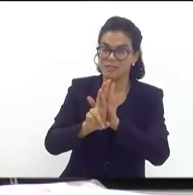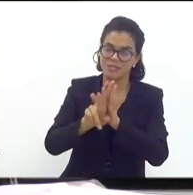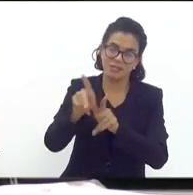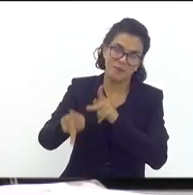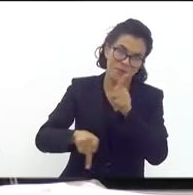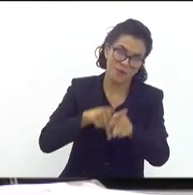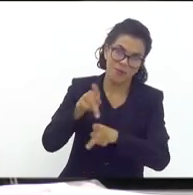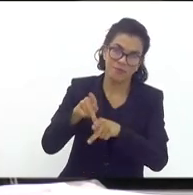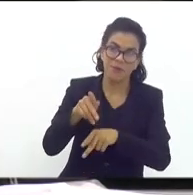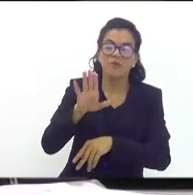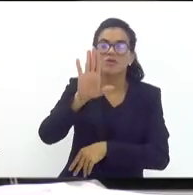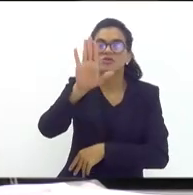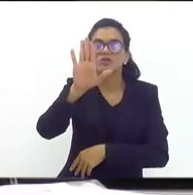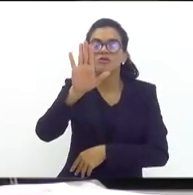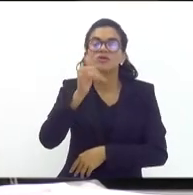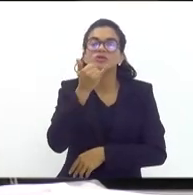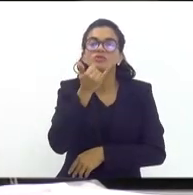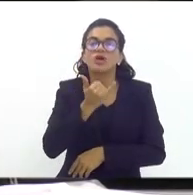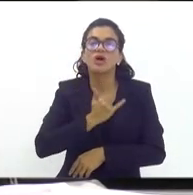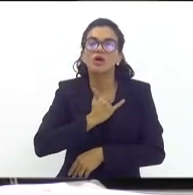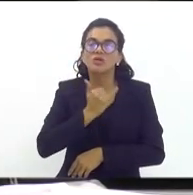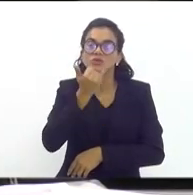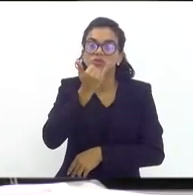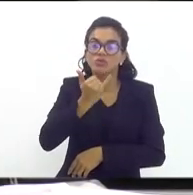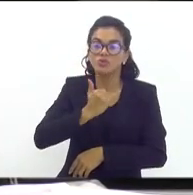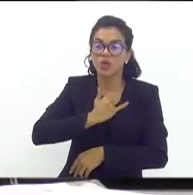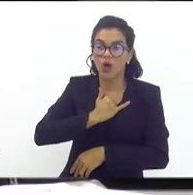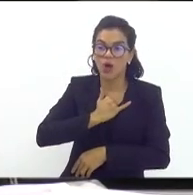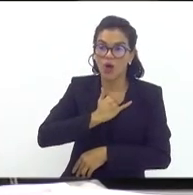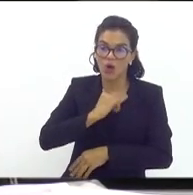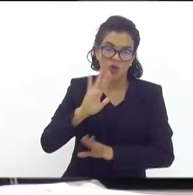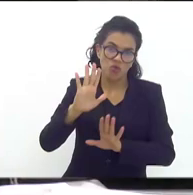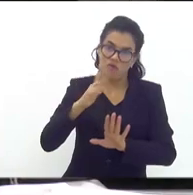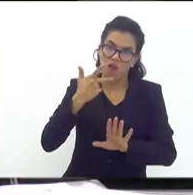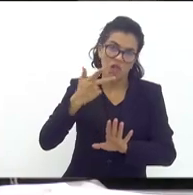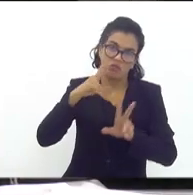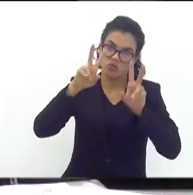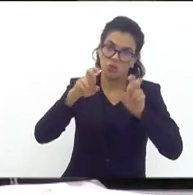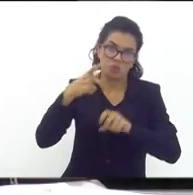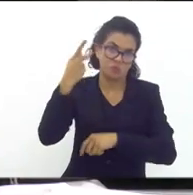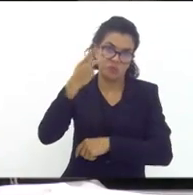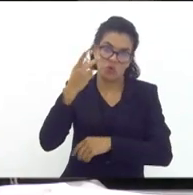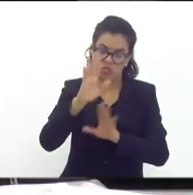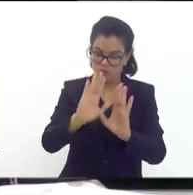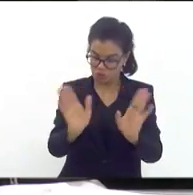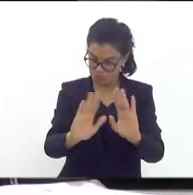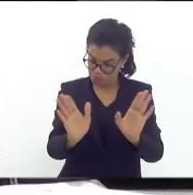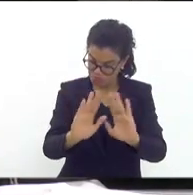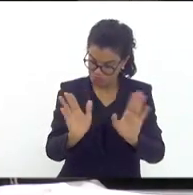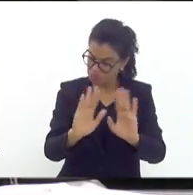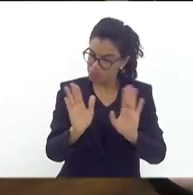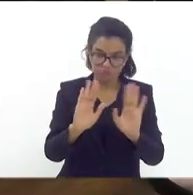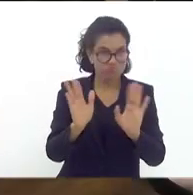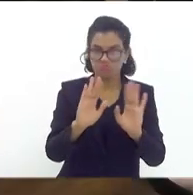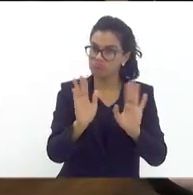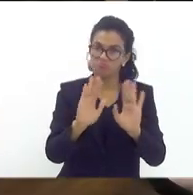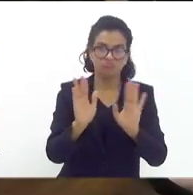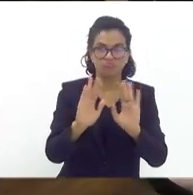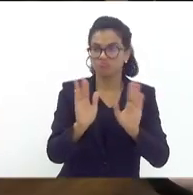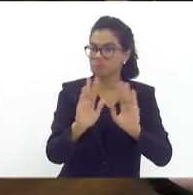não sabia política não não não a minha a matéria